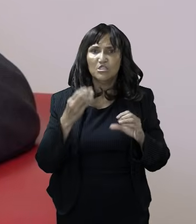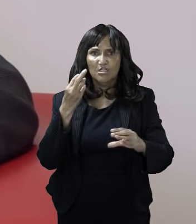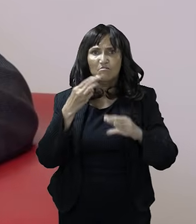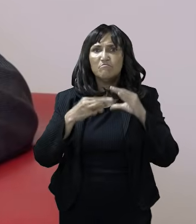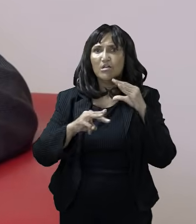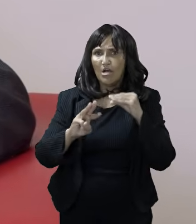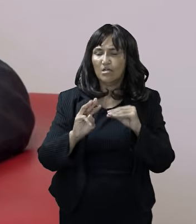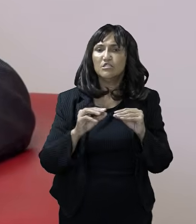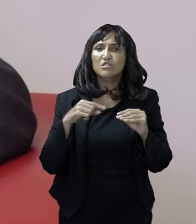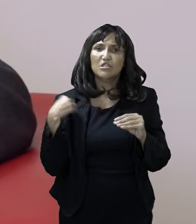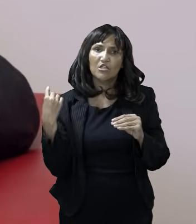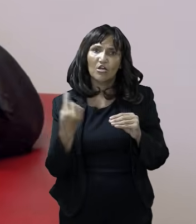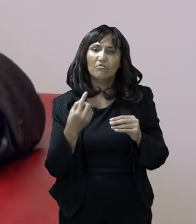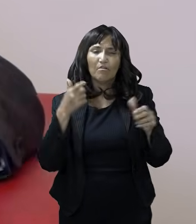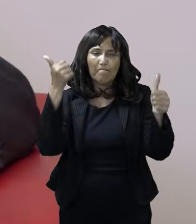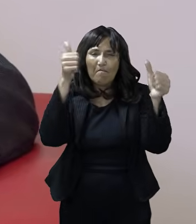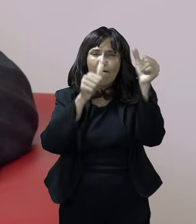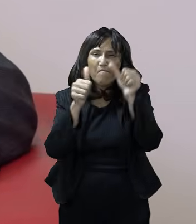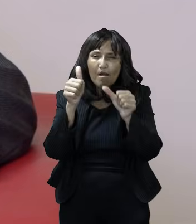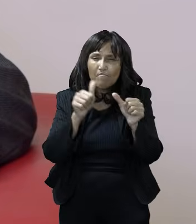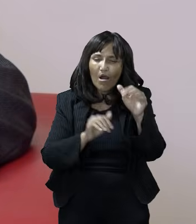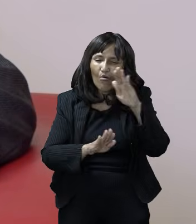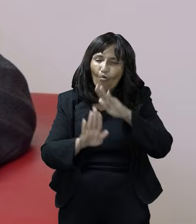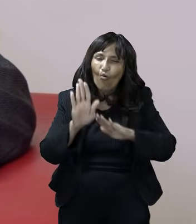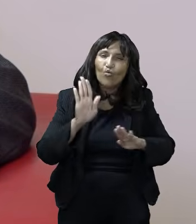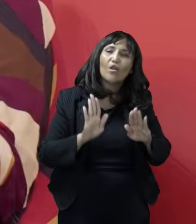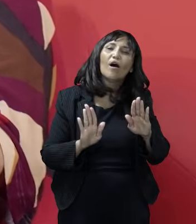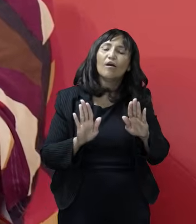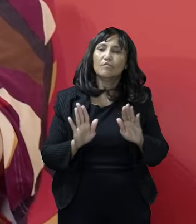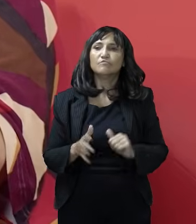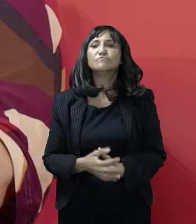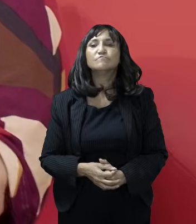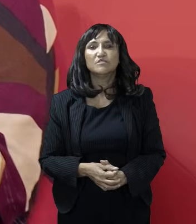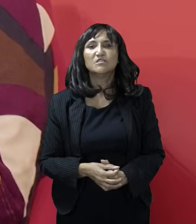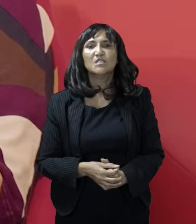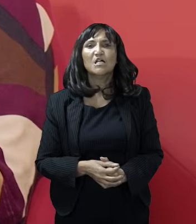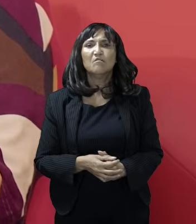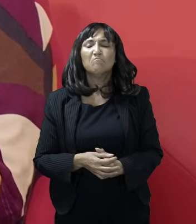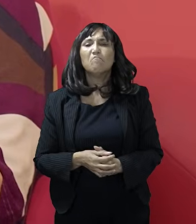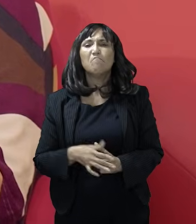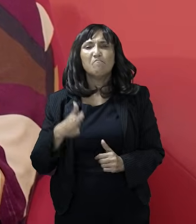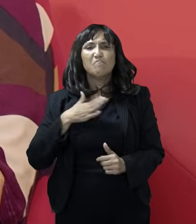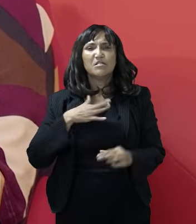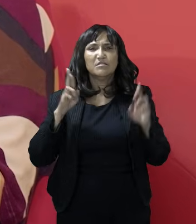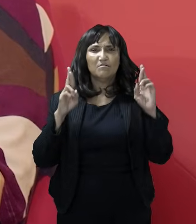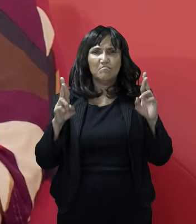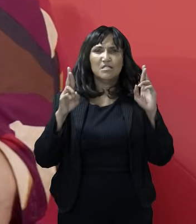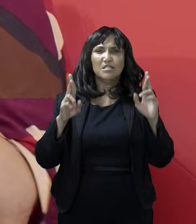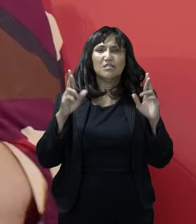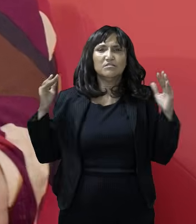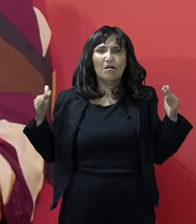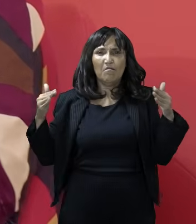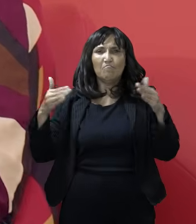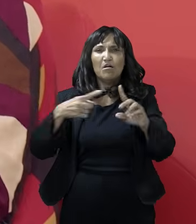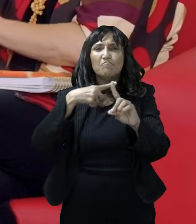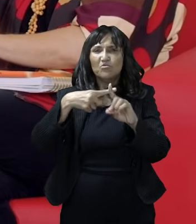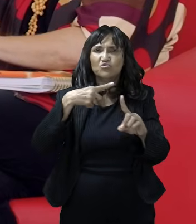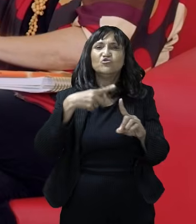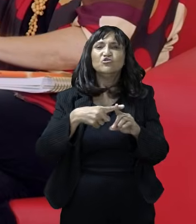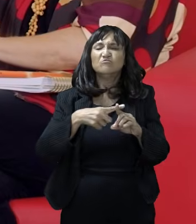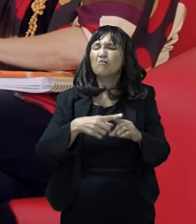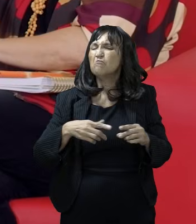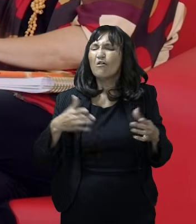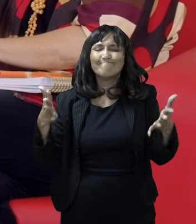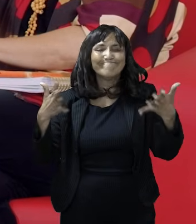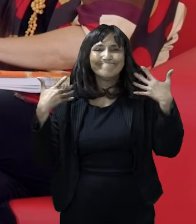que a gente vai analisar com cuidado, verificar todas as contribuições. O senhor está com uma expectativa positiva, então, para o Congresso, para essa participação? Muito animado,